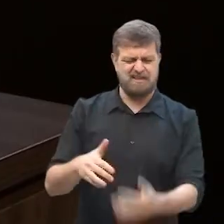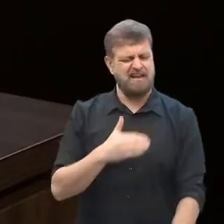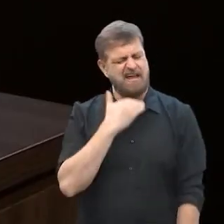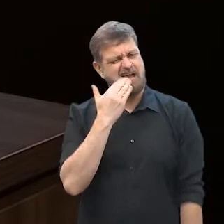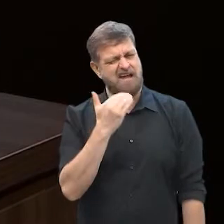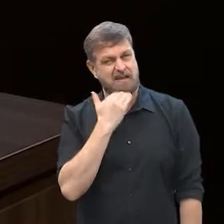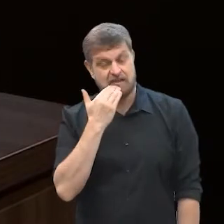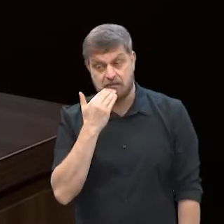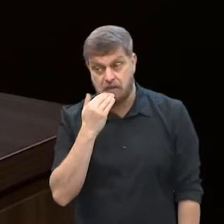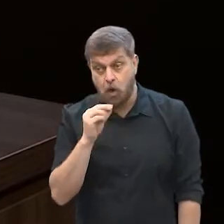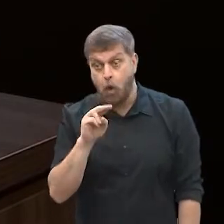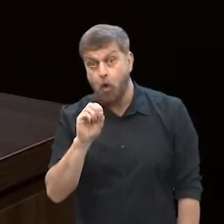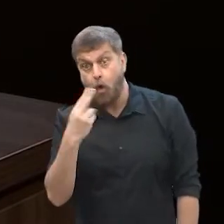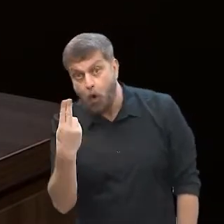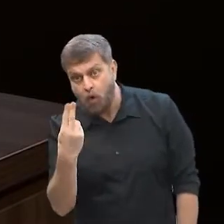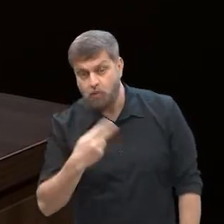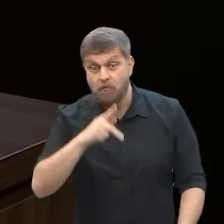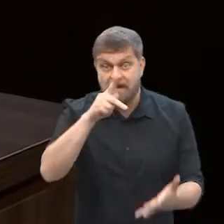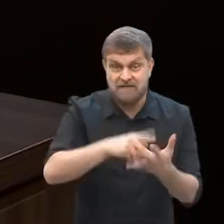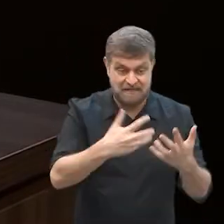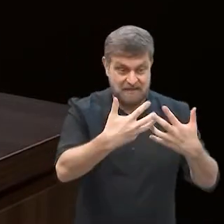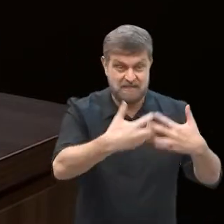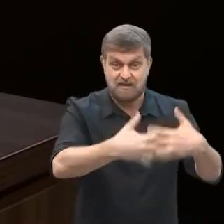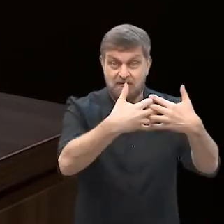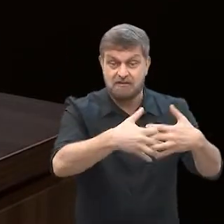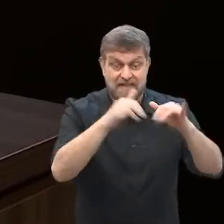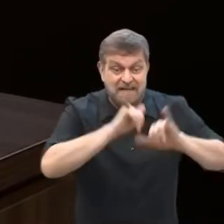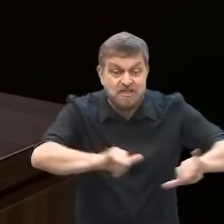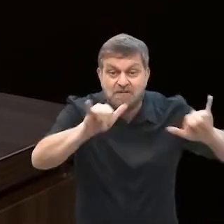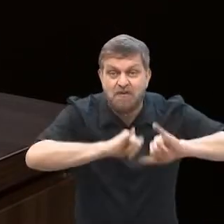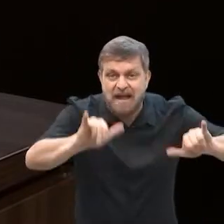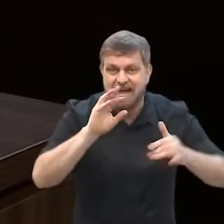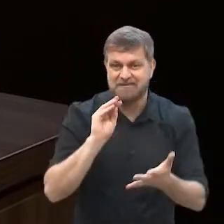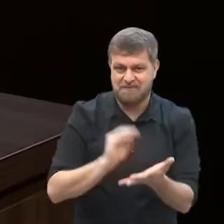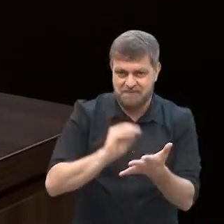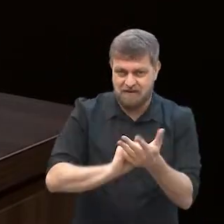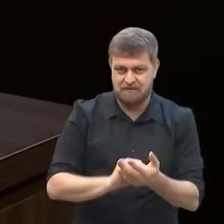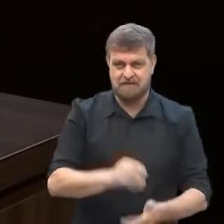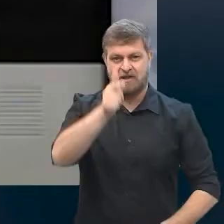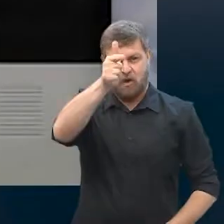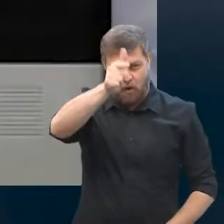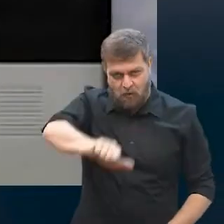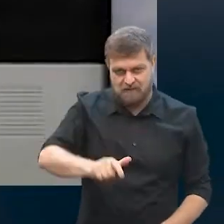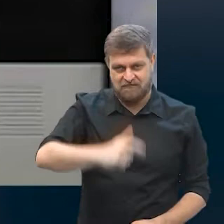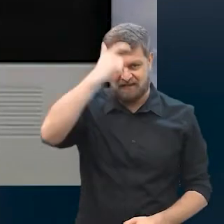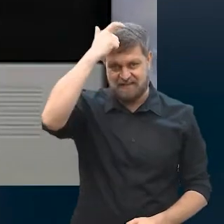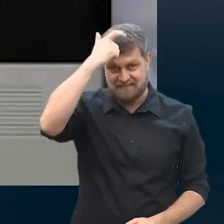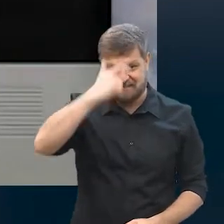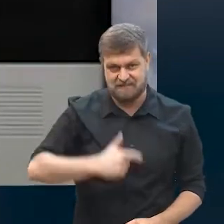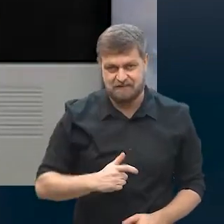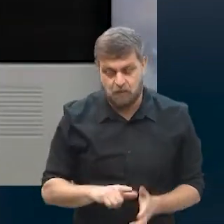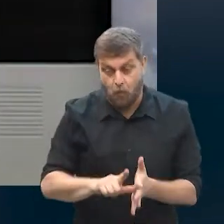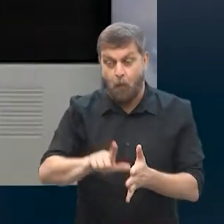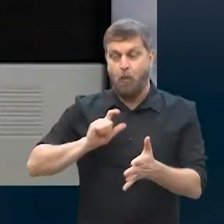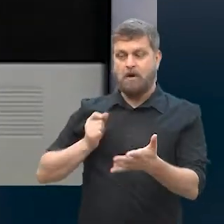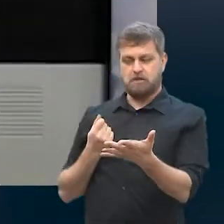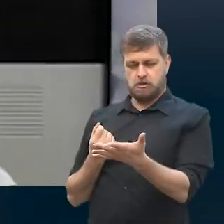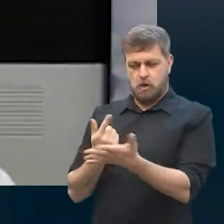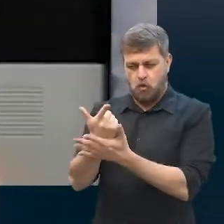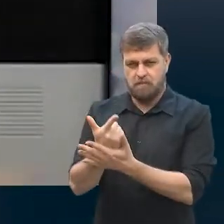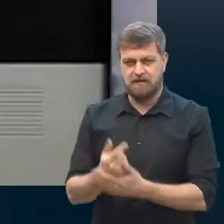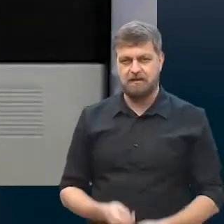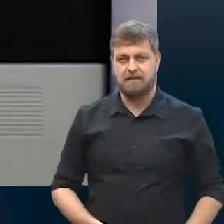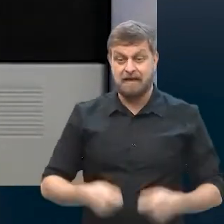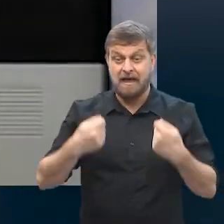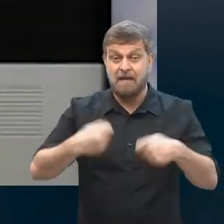maçã? Ou será que funciona e realmente é pouco divulgado? E eu, mais uma vez, quer dizer, antes de comprar, eu falei, para comprar